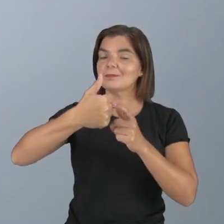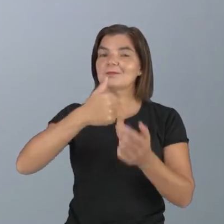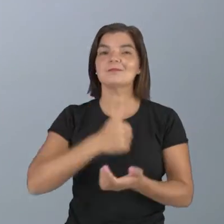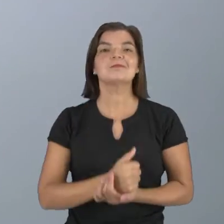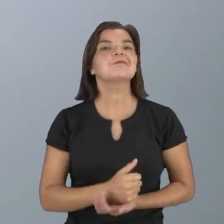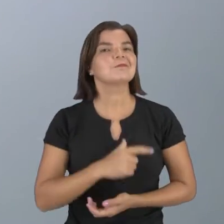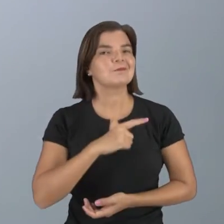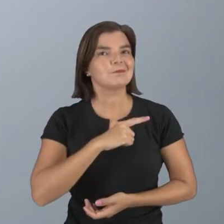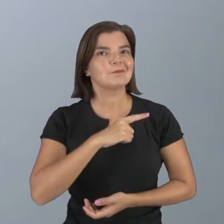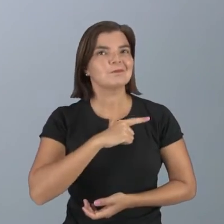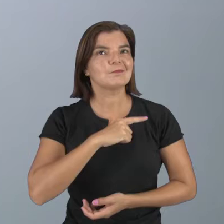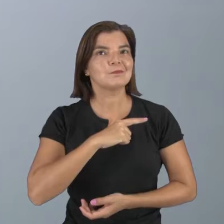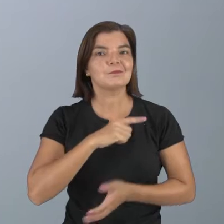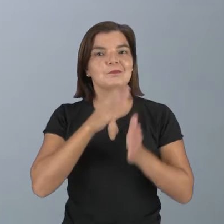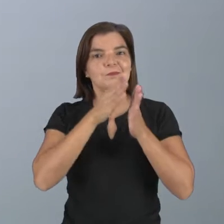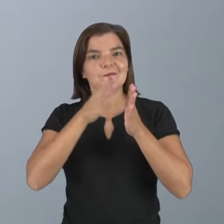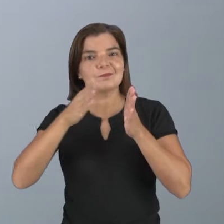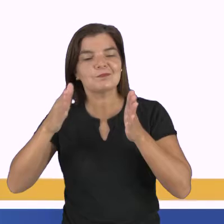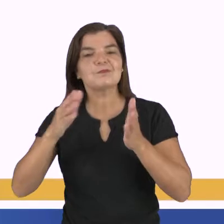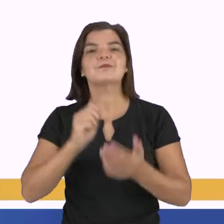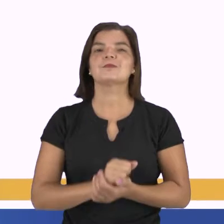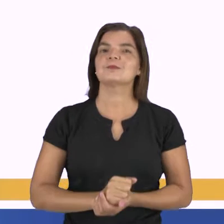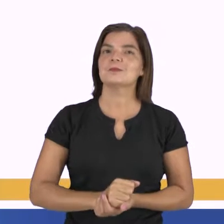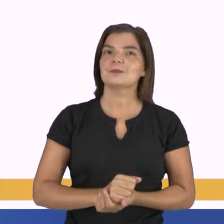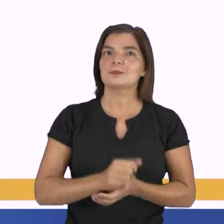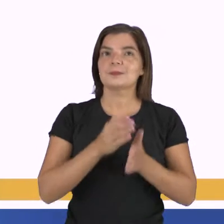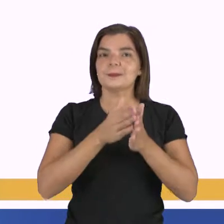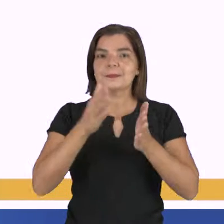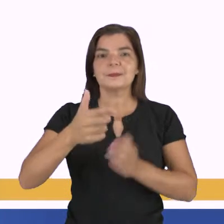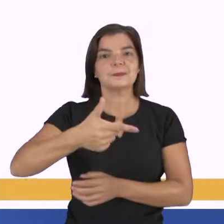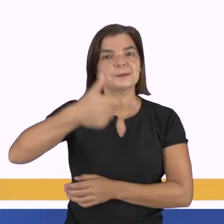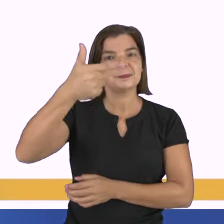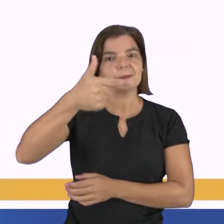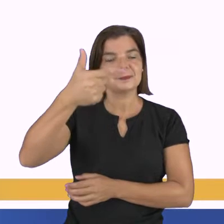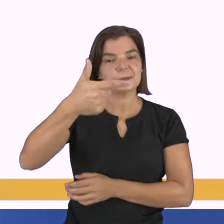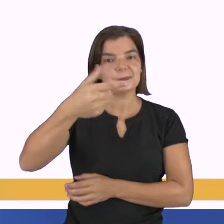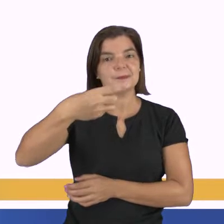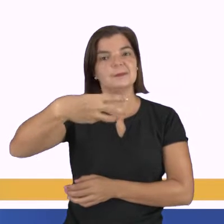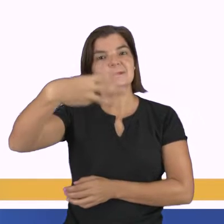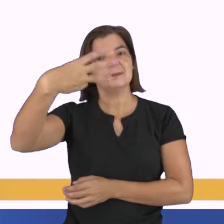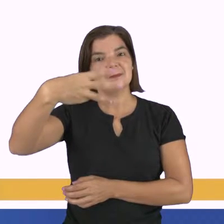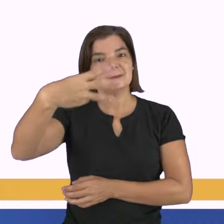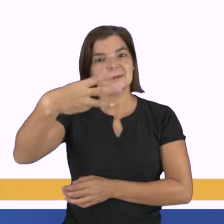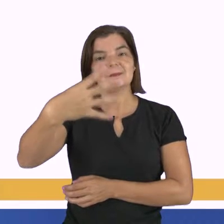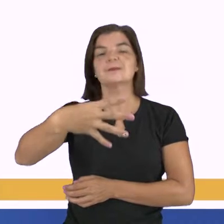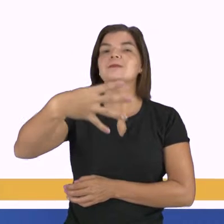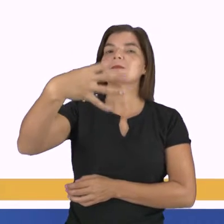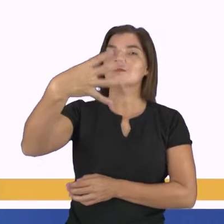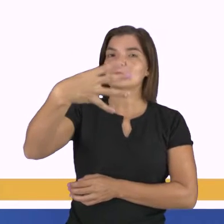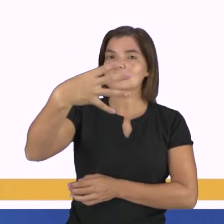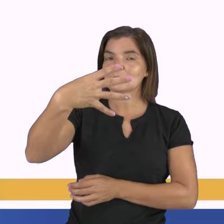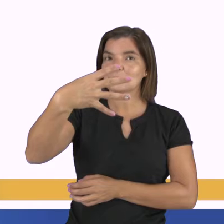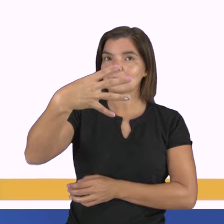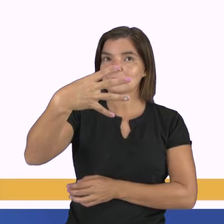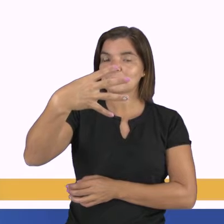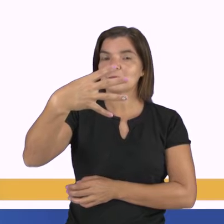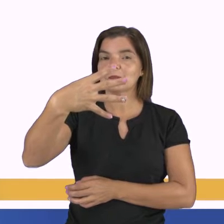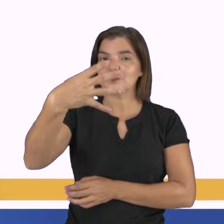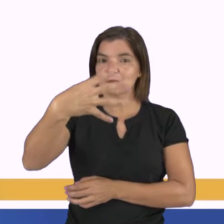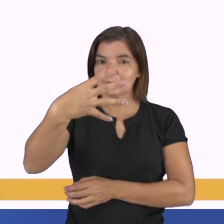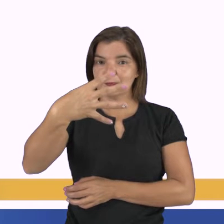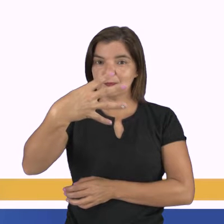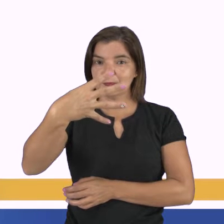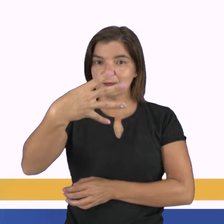primera, tenemos ahí un orden. Y vamos con el segundo o la segunda, el tercero o